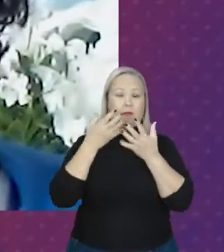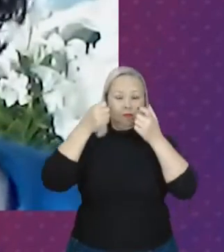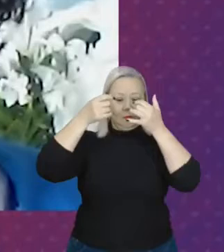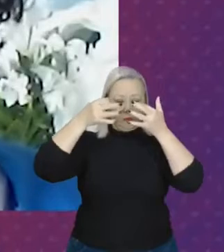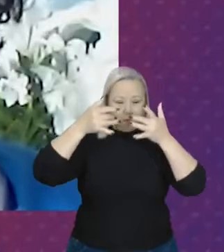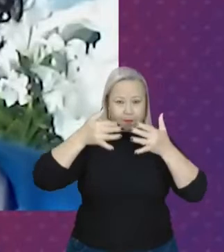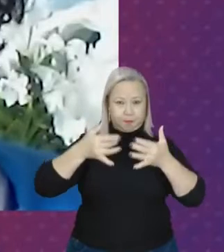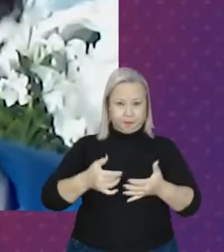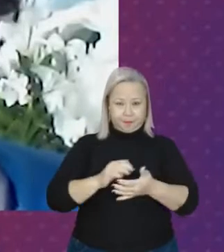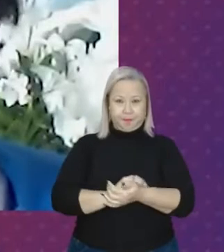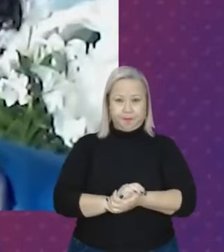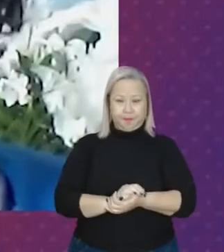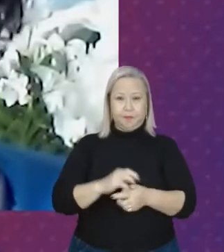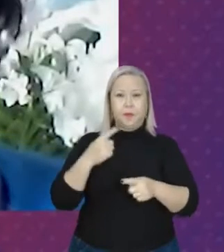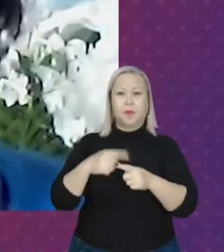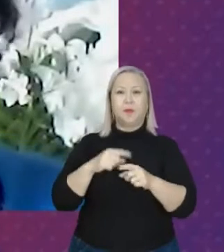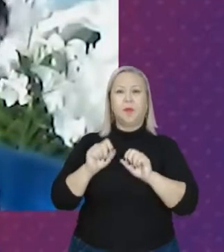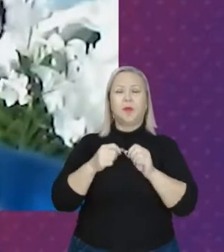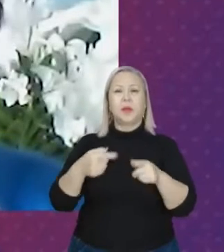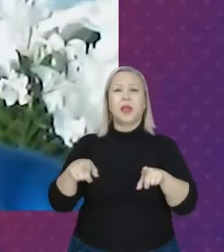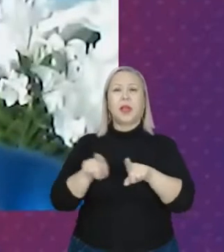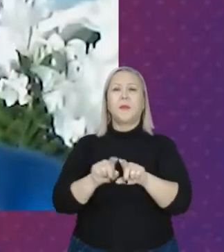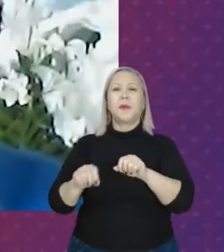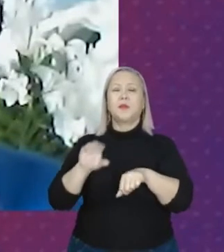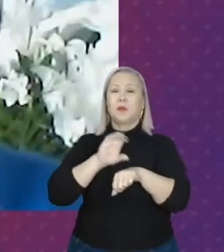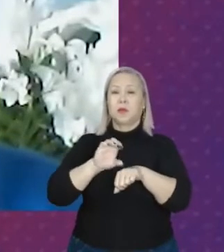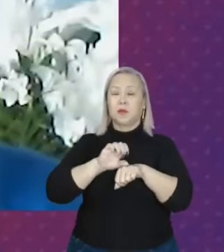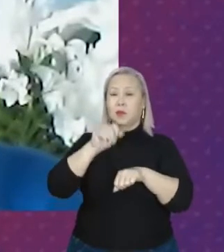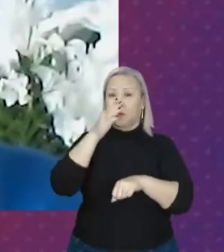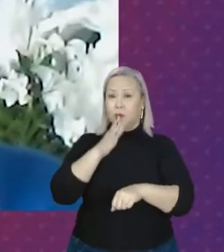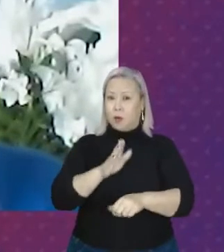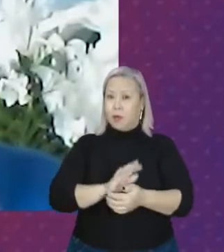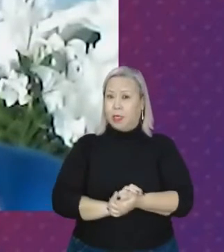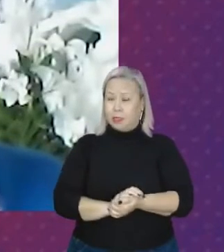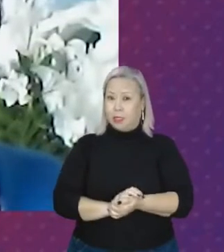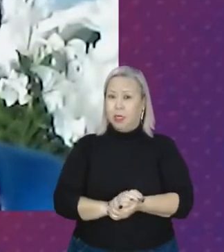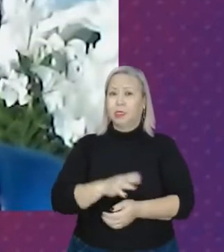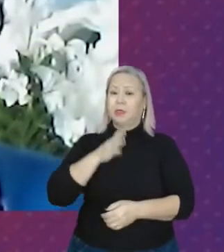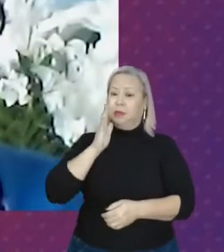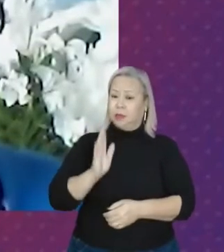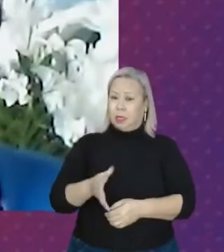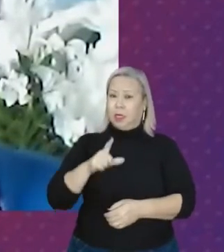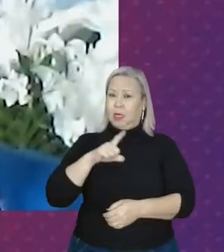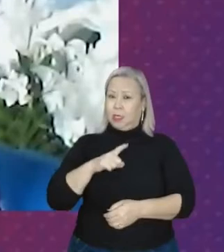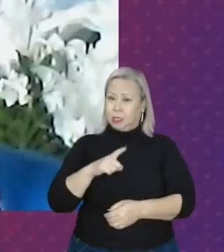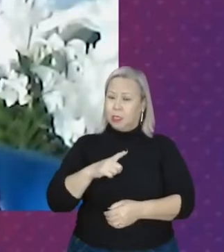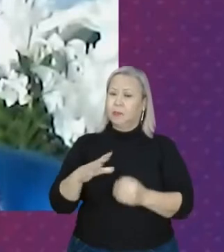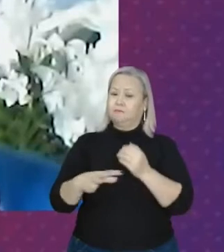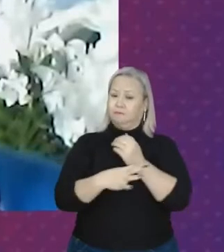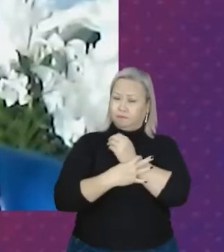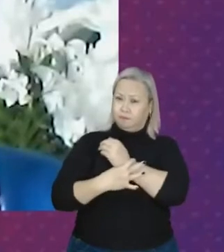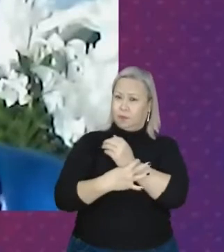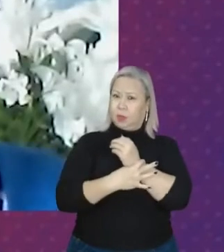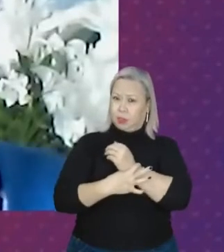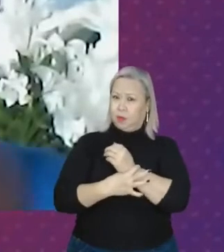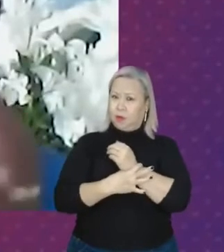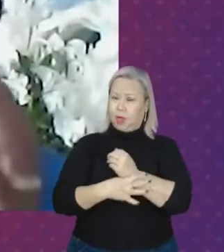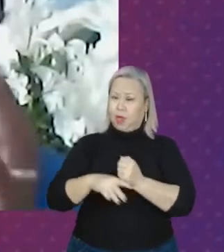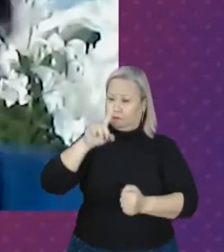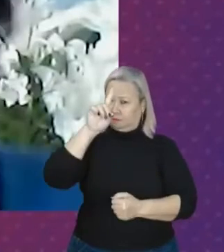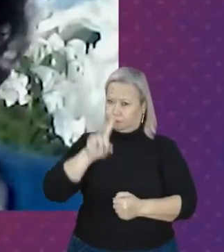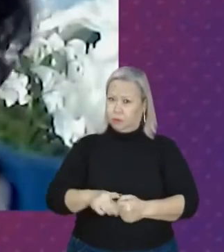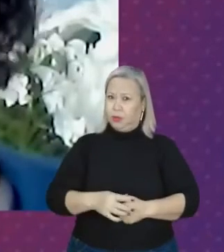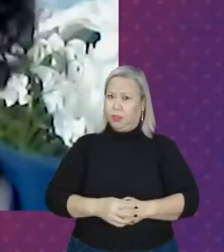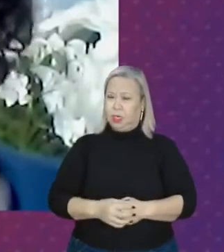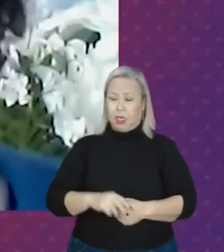Porque, apesar da Constituição brasileira já ter assegurado, quer dizer,